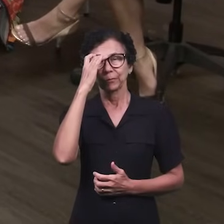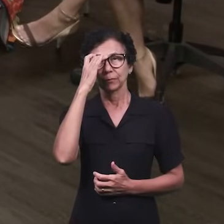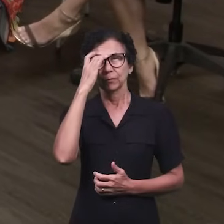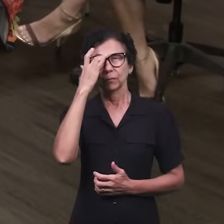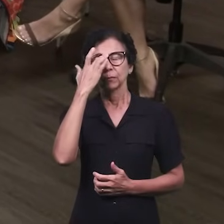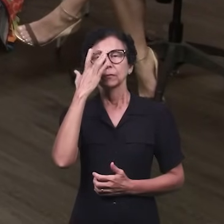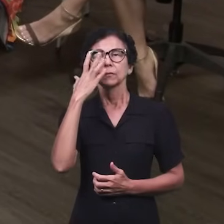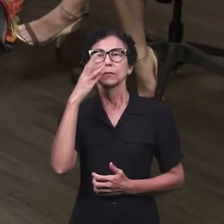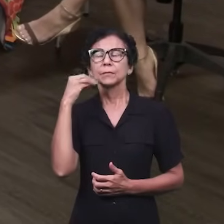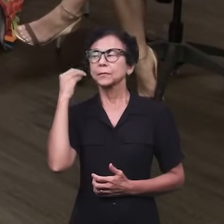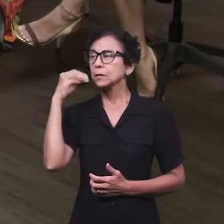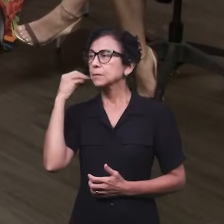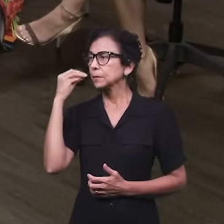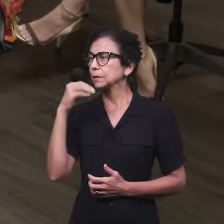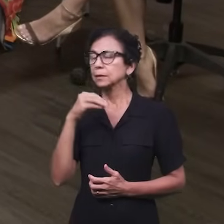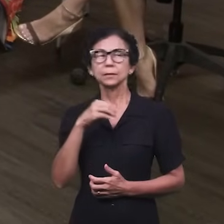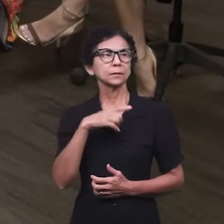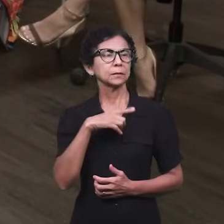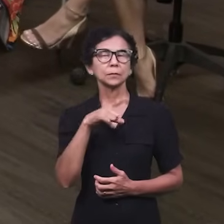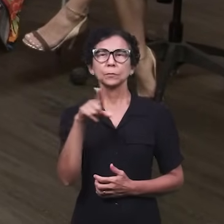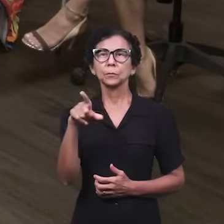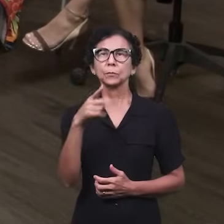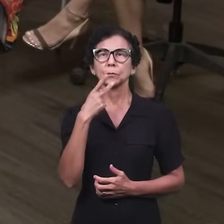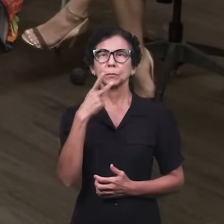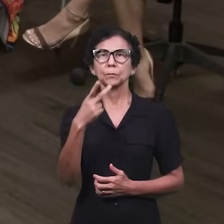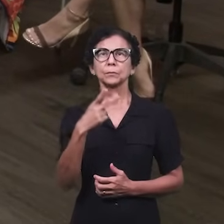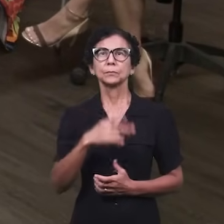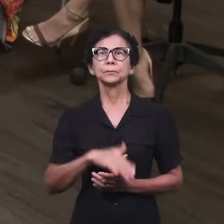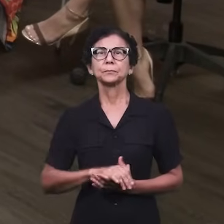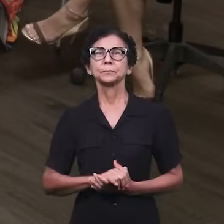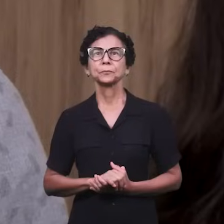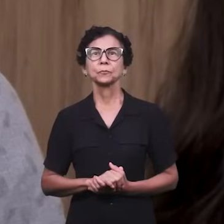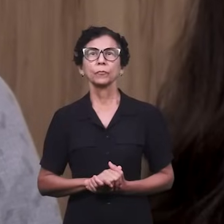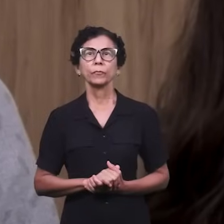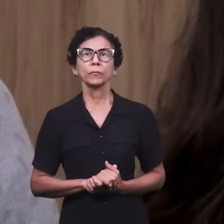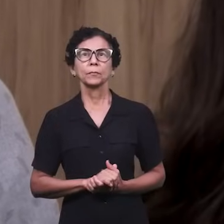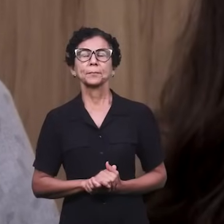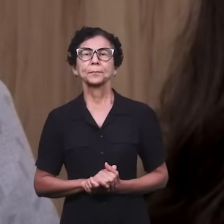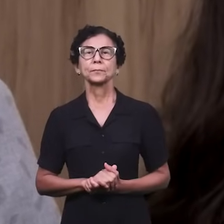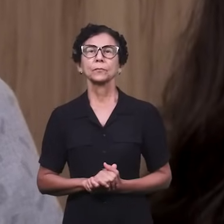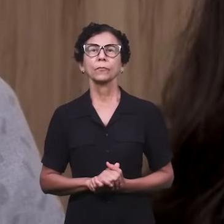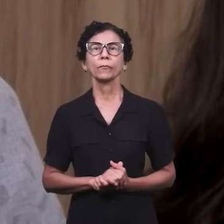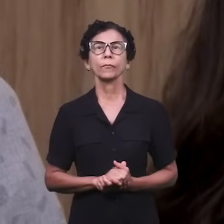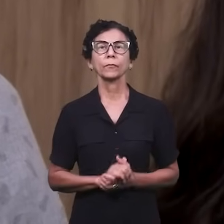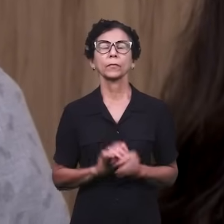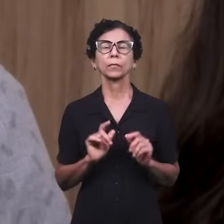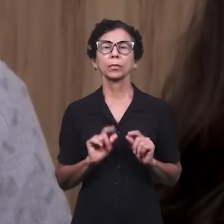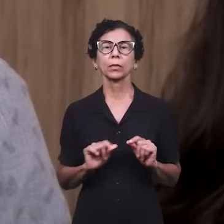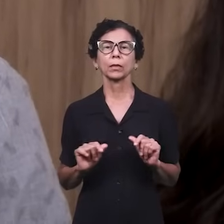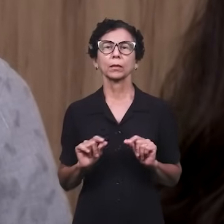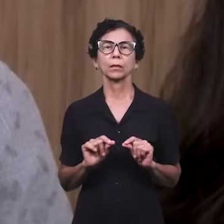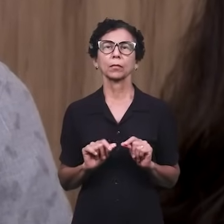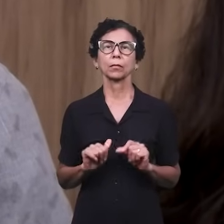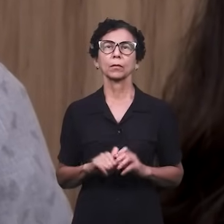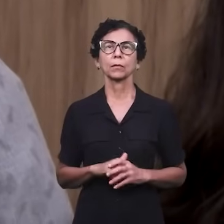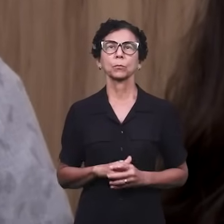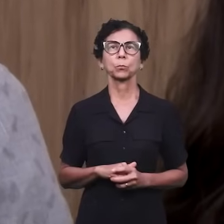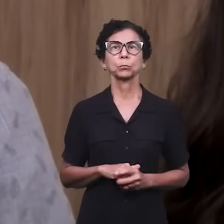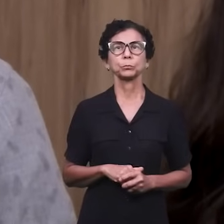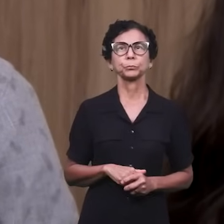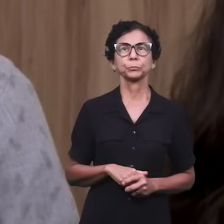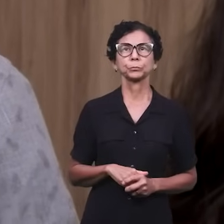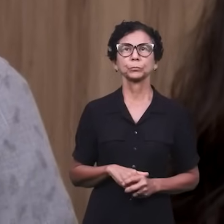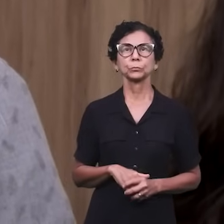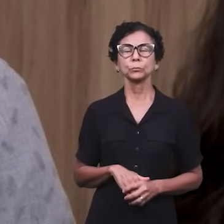o Pedro quer contar uma experiência né Pedro pode contar aí pra gente então sobre a resposta do